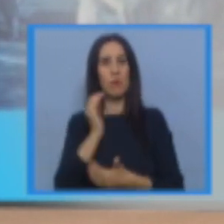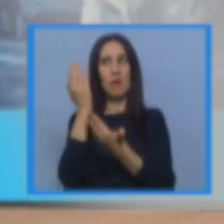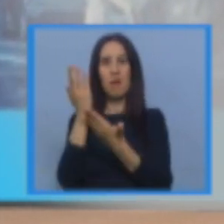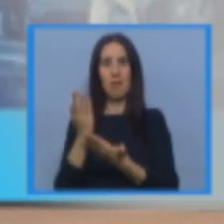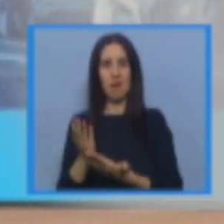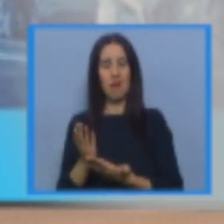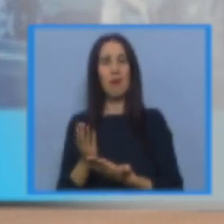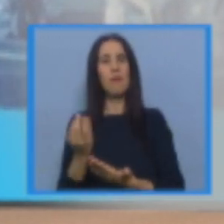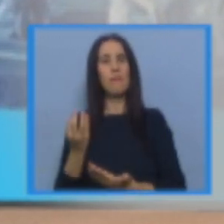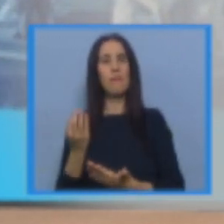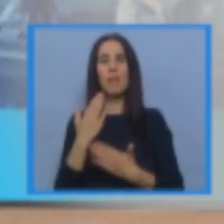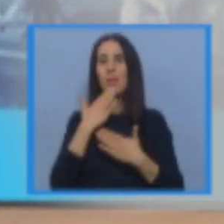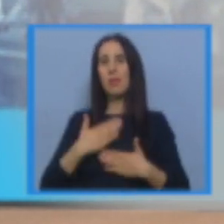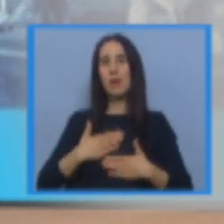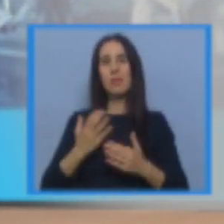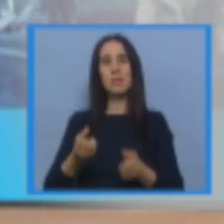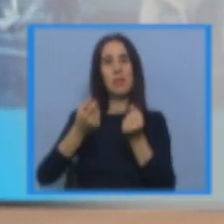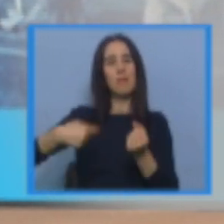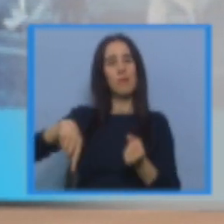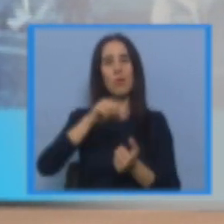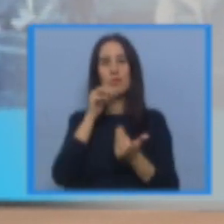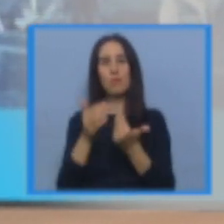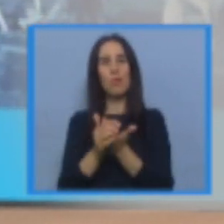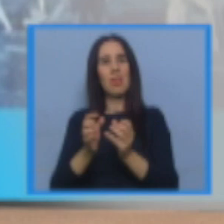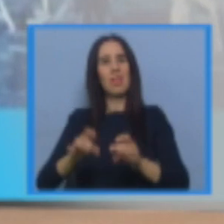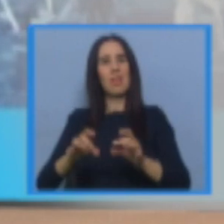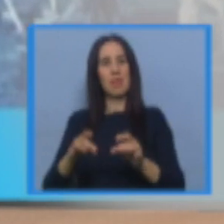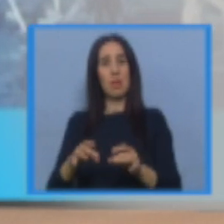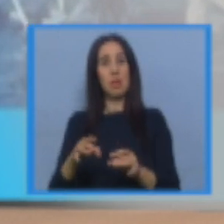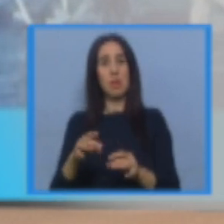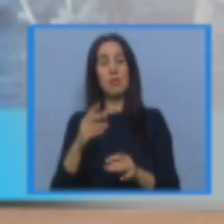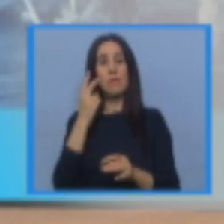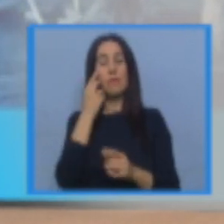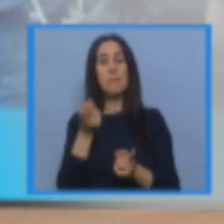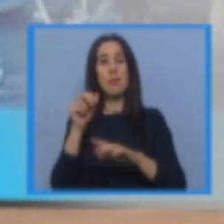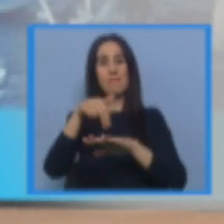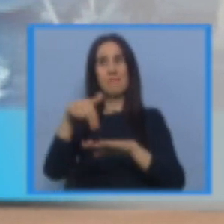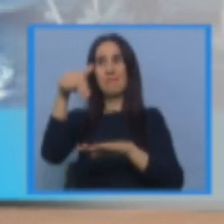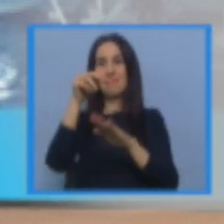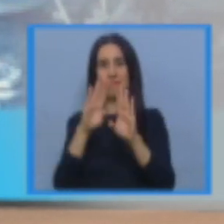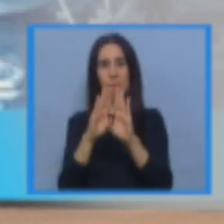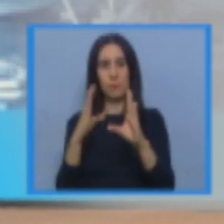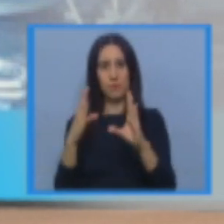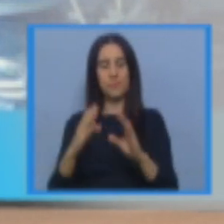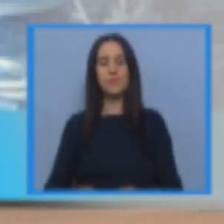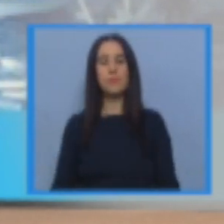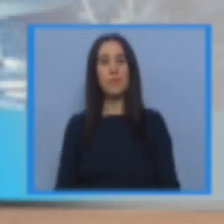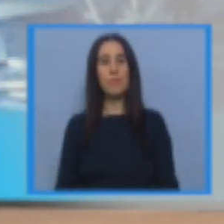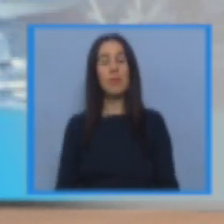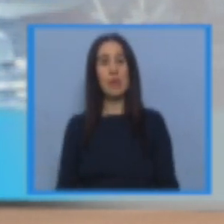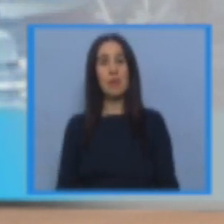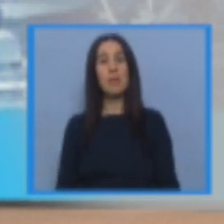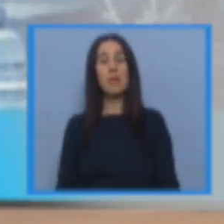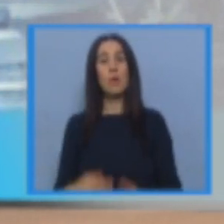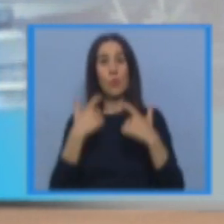que assim nos salva da morte e nos abre as portas da ressurreição. Esta festa